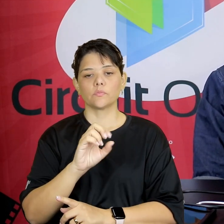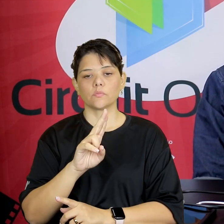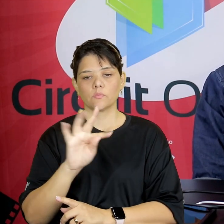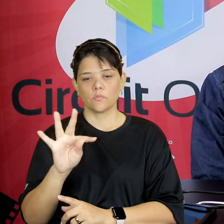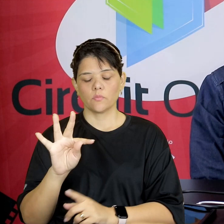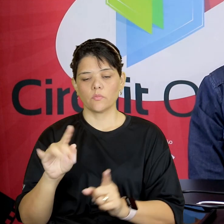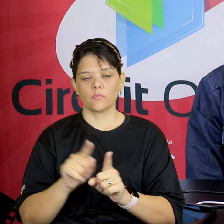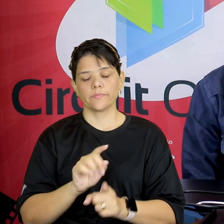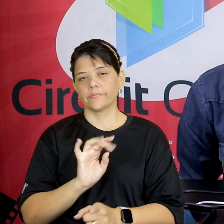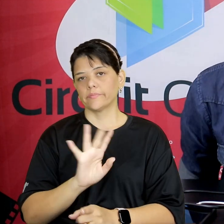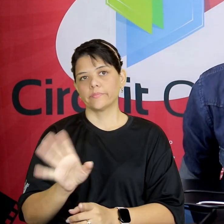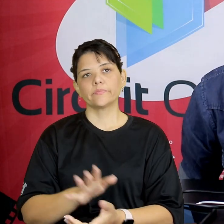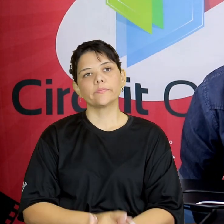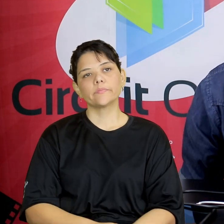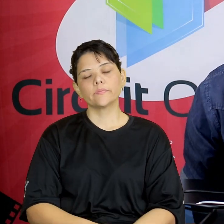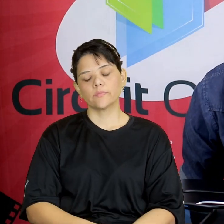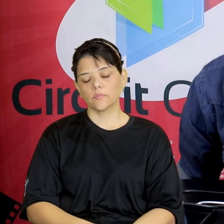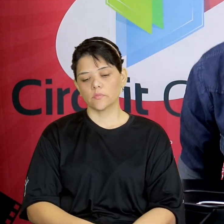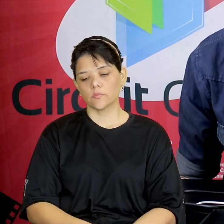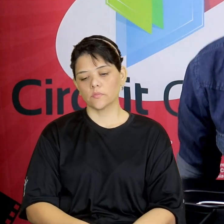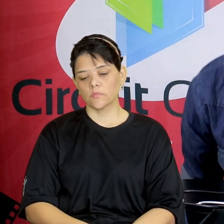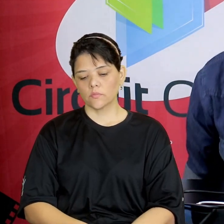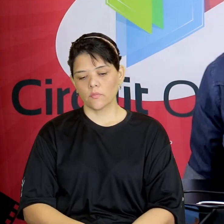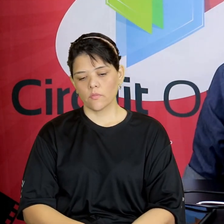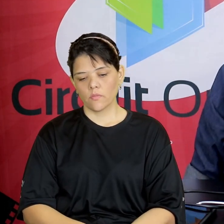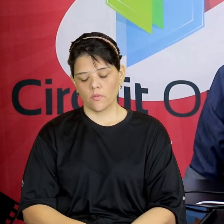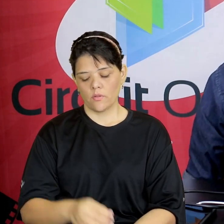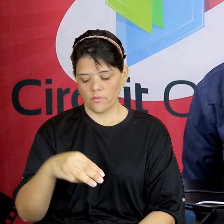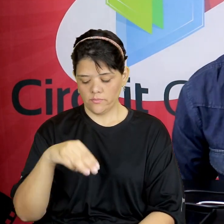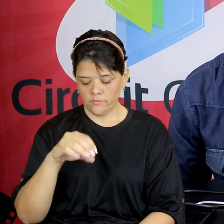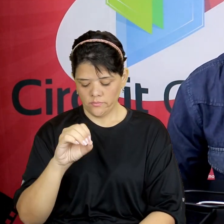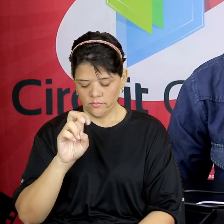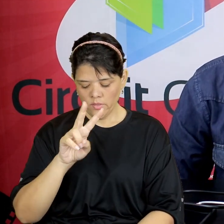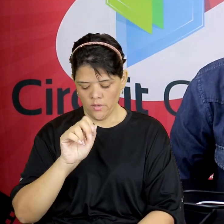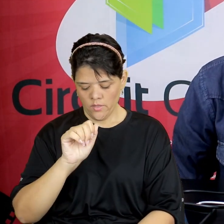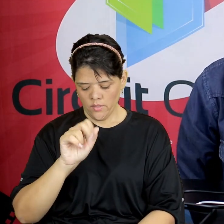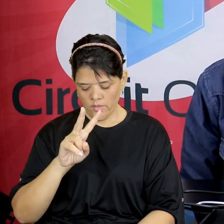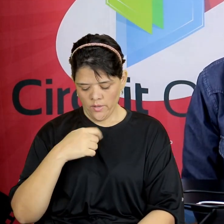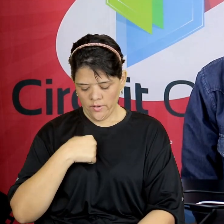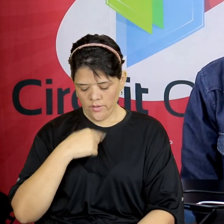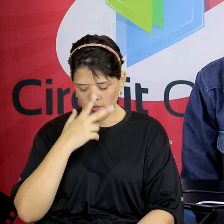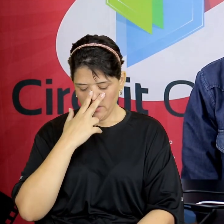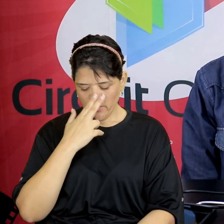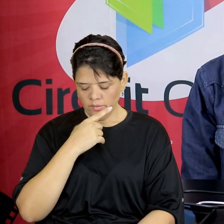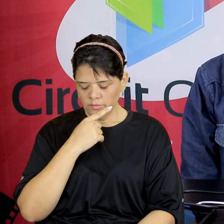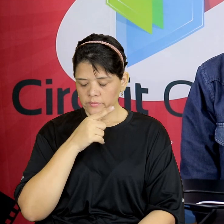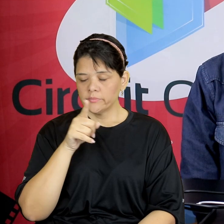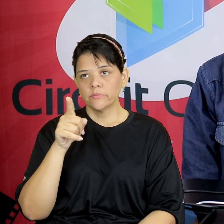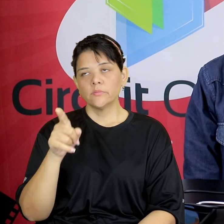E é isso. O Movavi, eu acho ele levemente